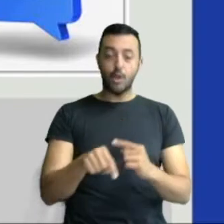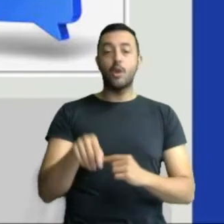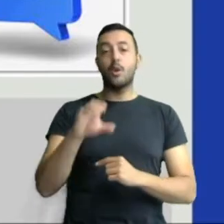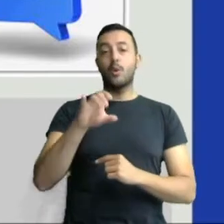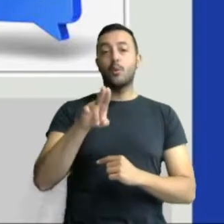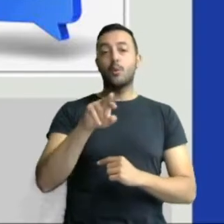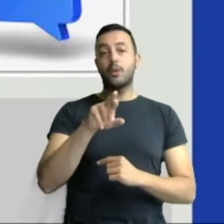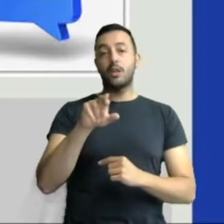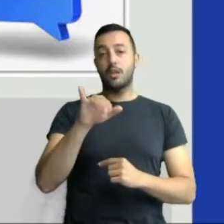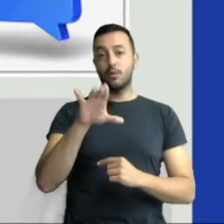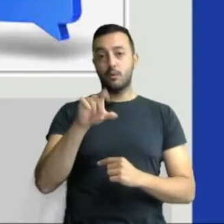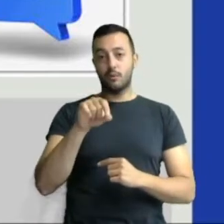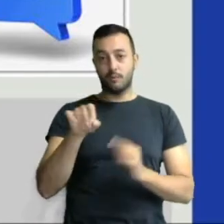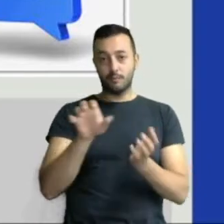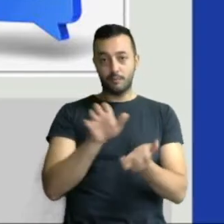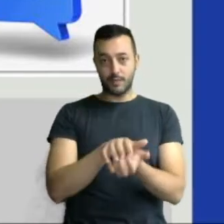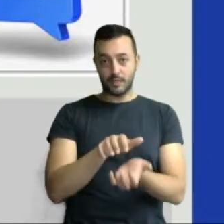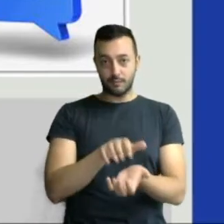Pernambuco.